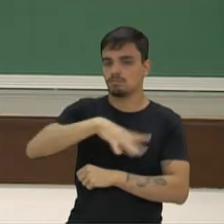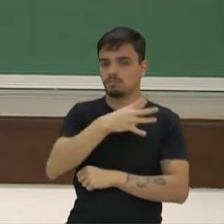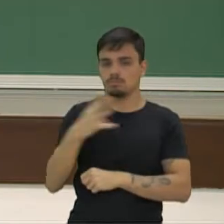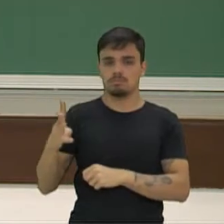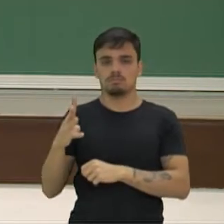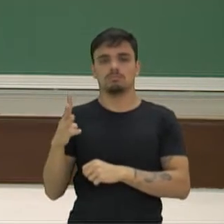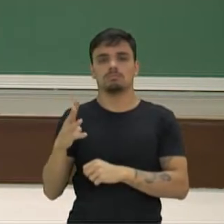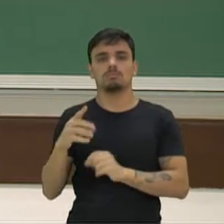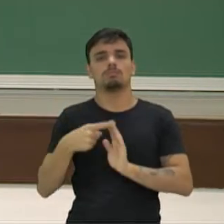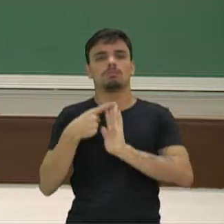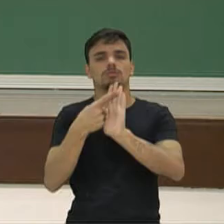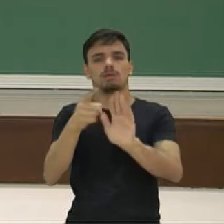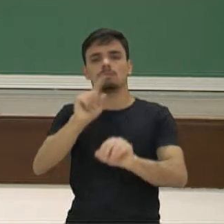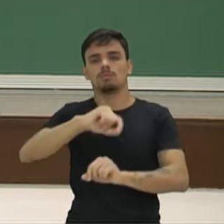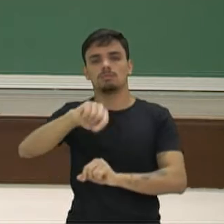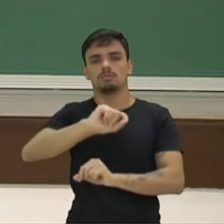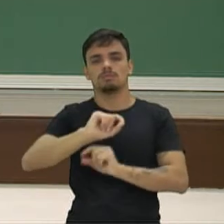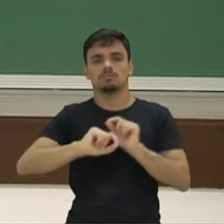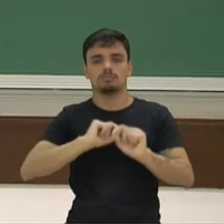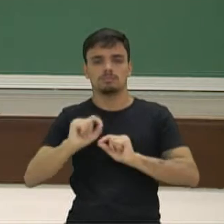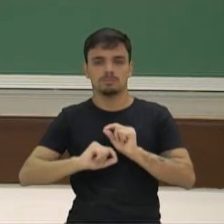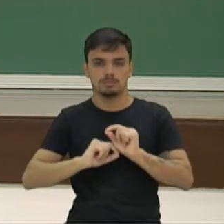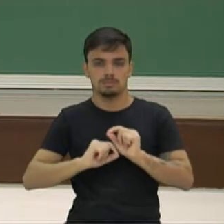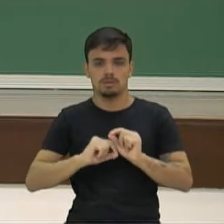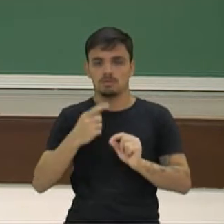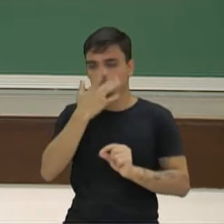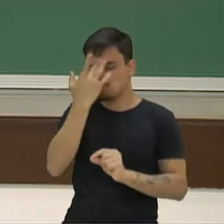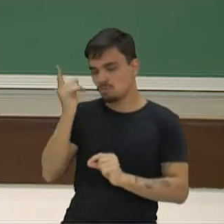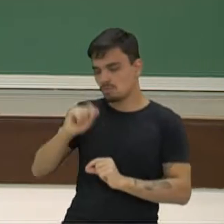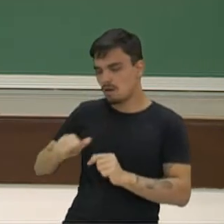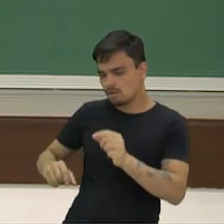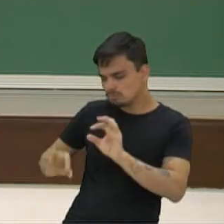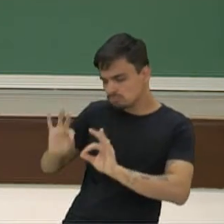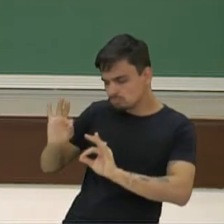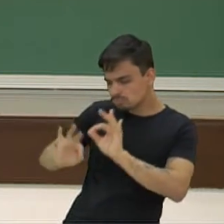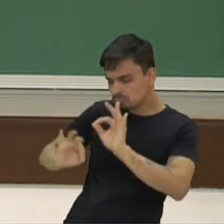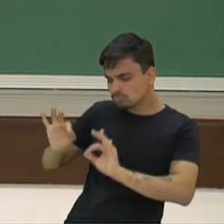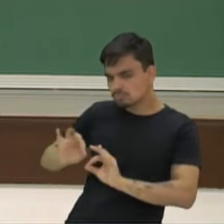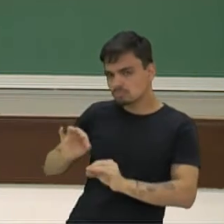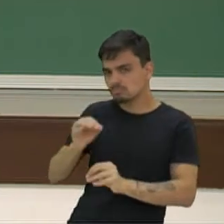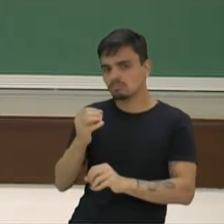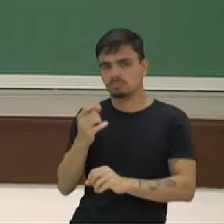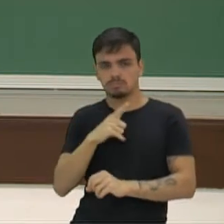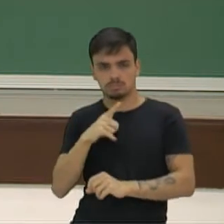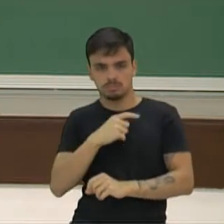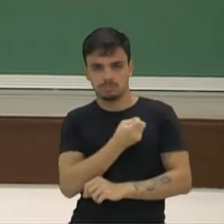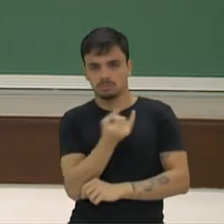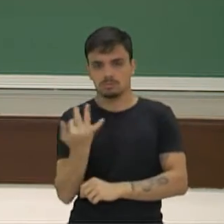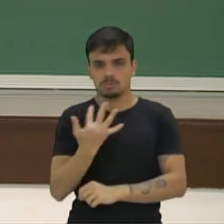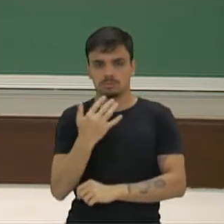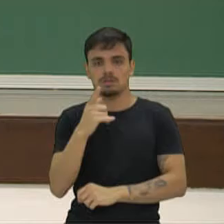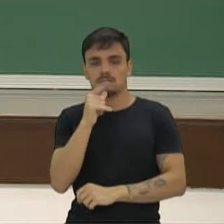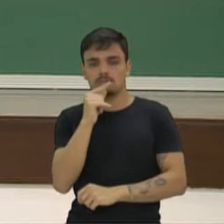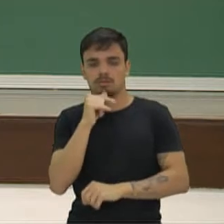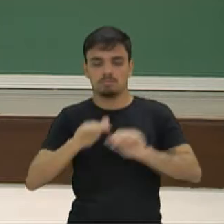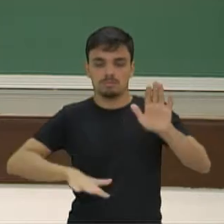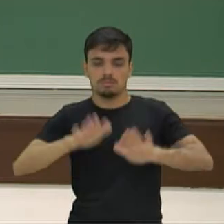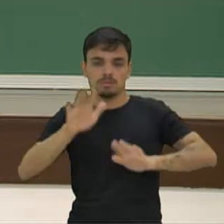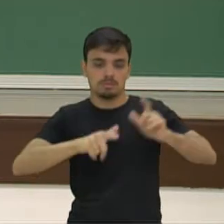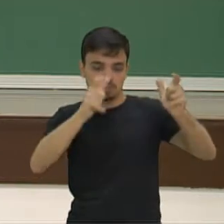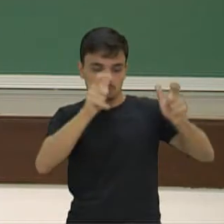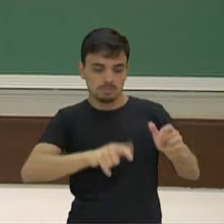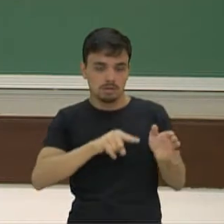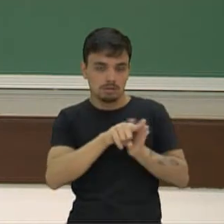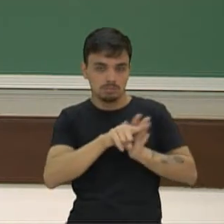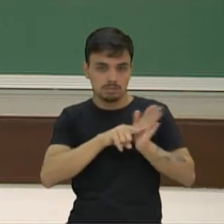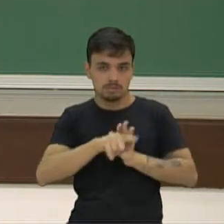você. Ninguém foi lá medir com um litro para saber quanto tem. É uma estimativa. Então, dependendo da agência, dependendo da área de estudo,